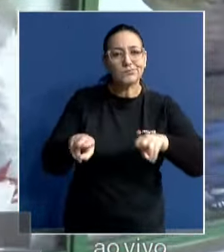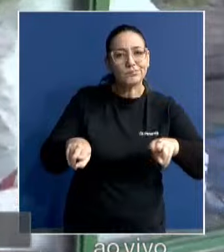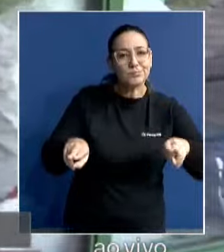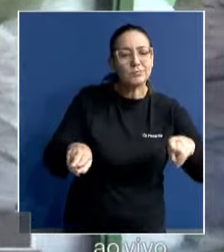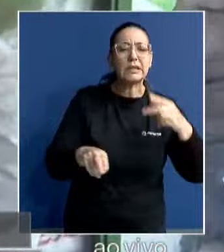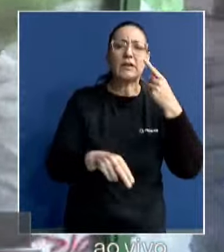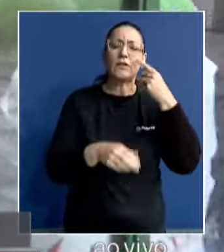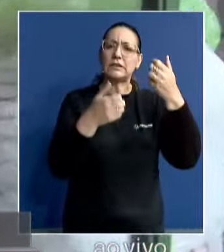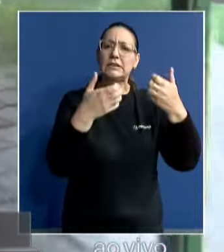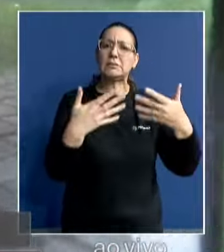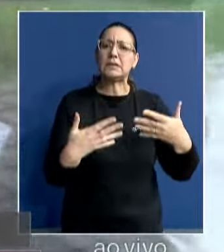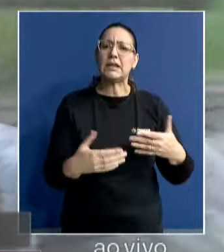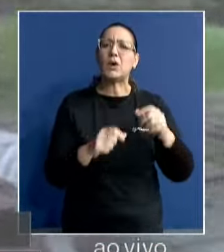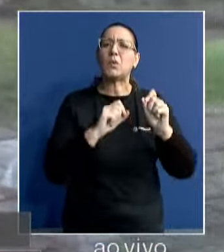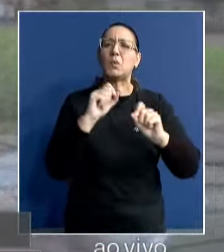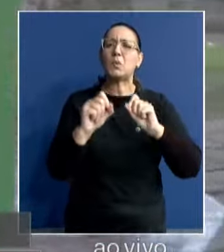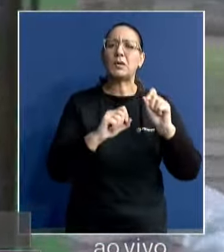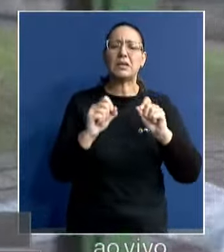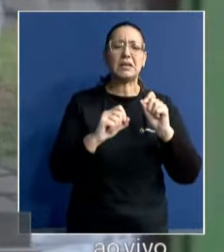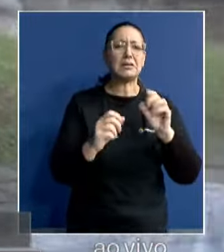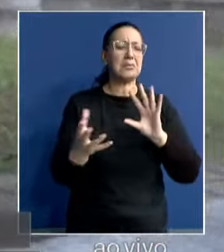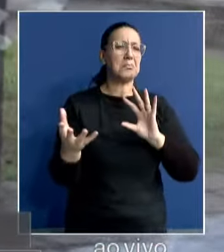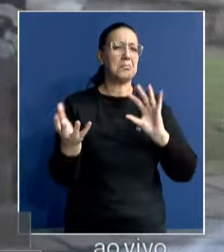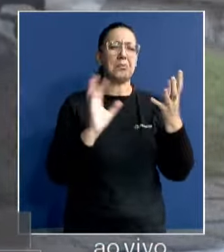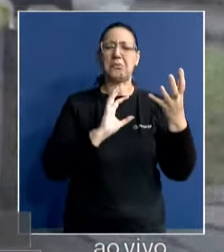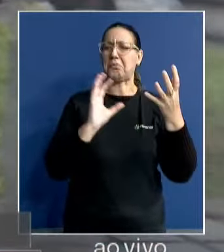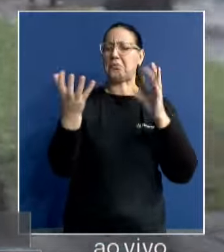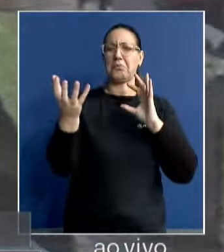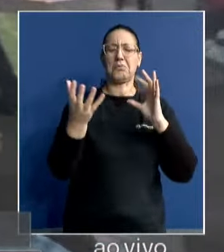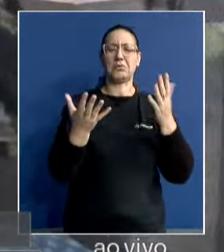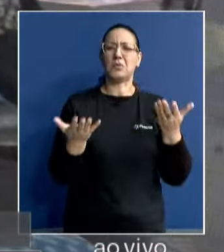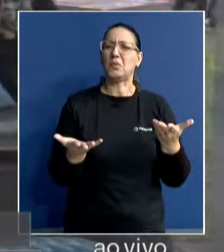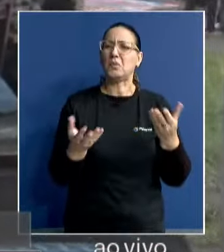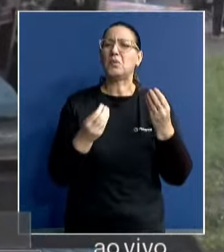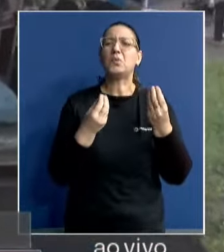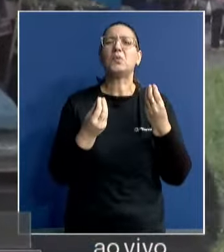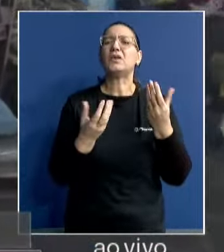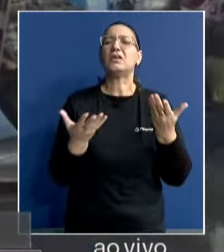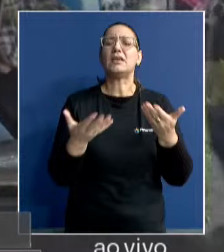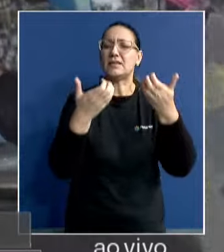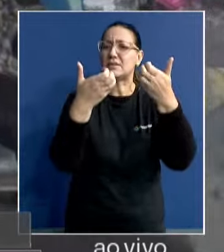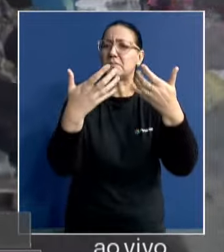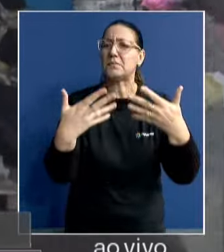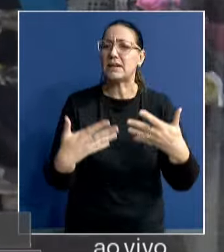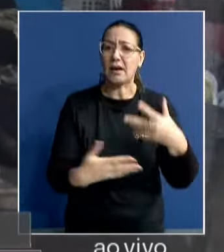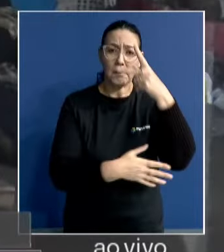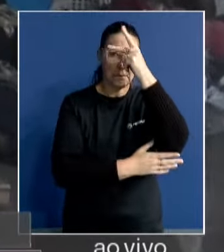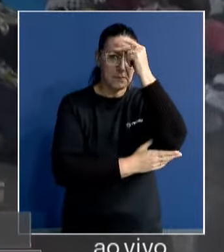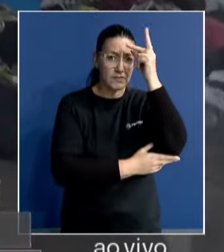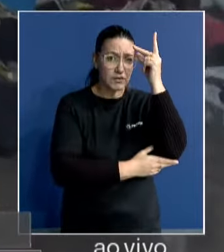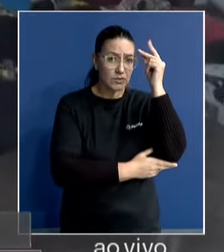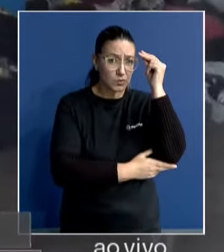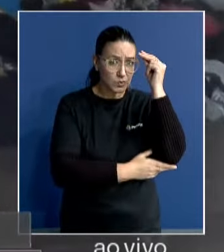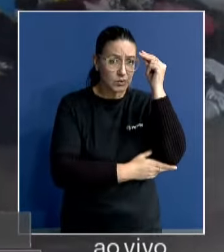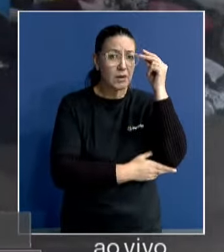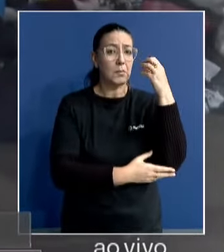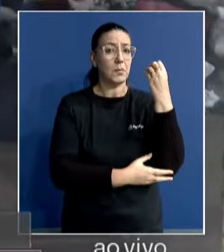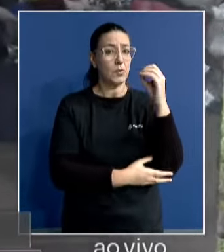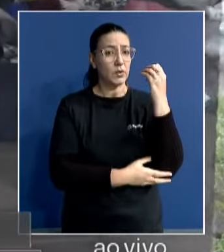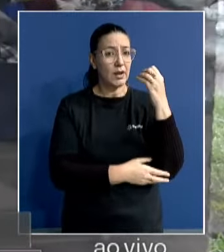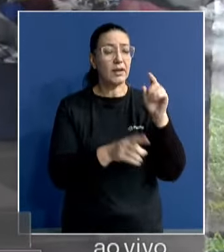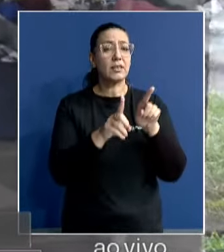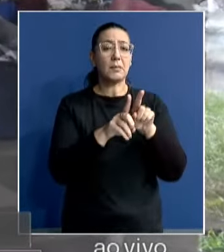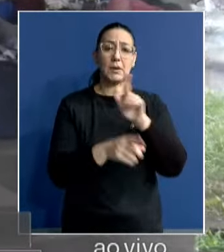né, uma milícia aqui no abrigo. Eu quero esclarecer aqui, segundo o pessoal da prefeitura e também do governo do estado, a situação já